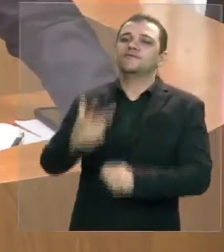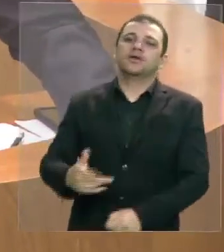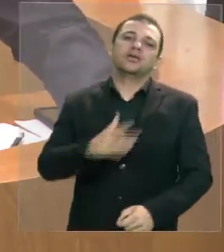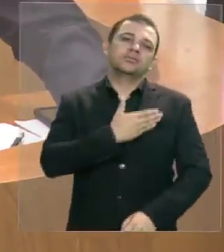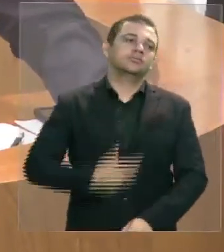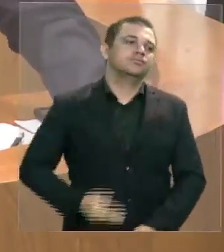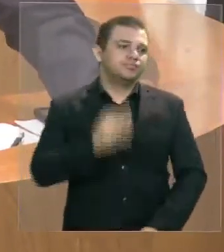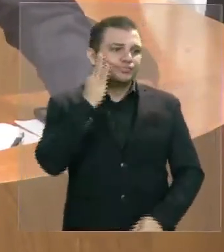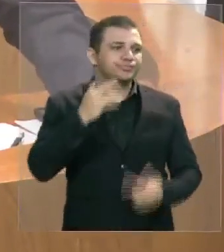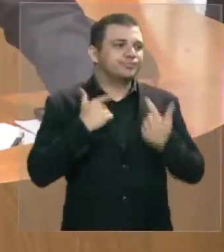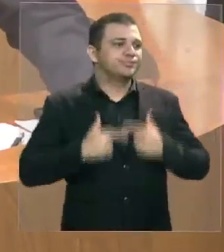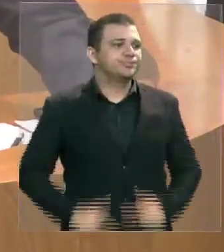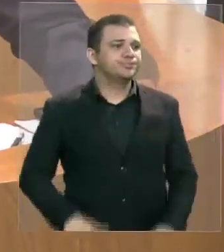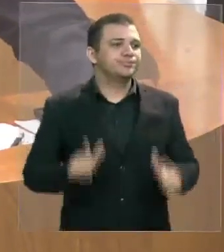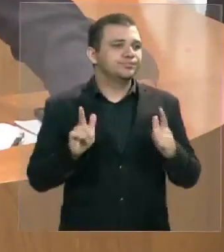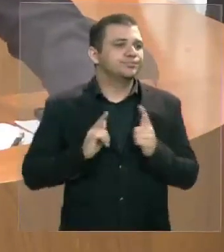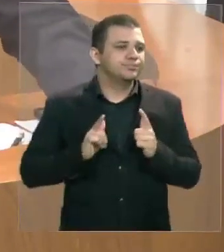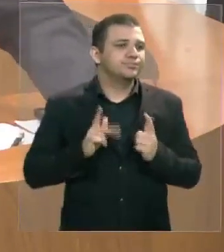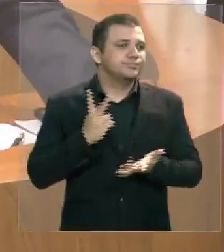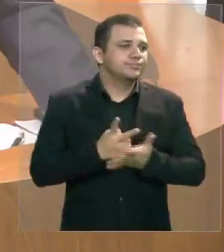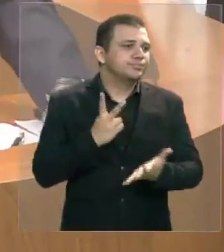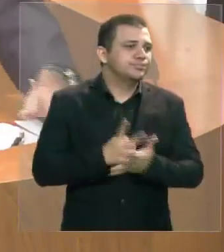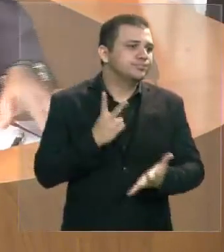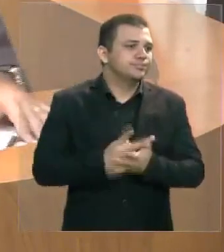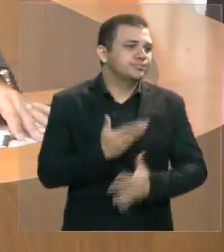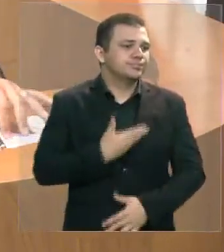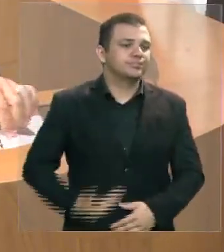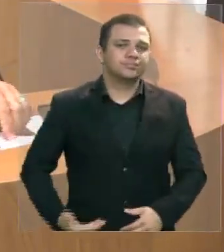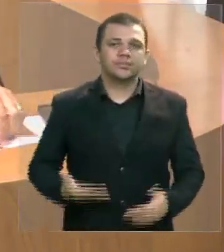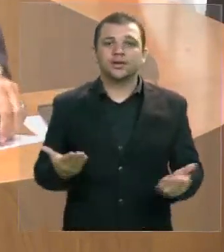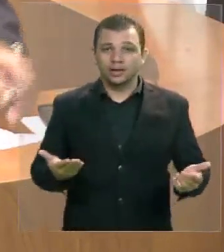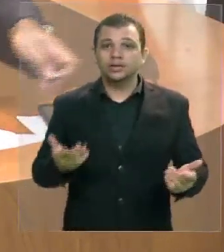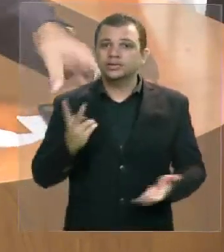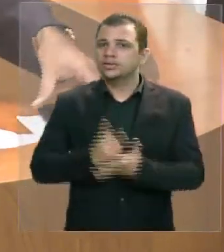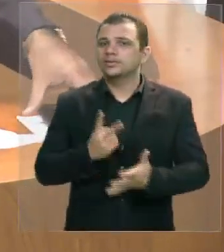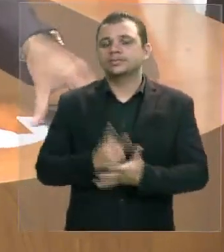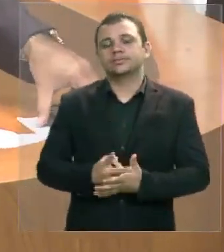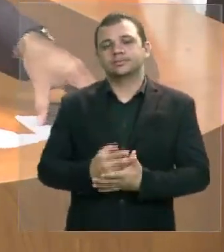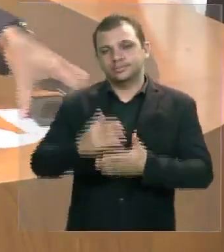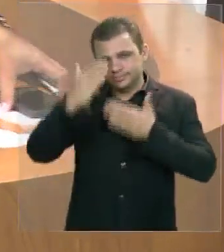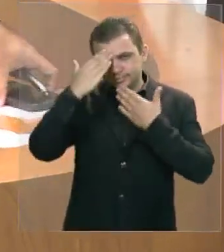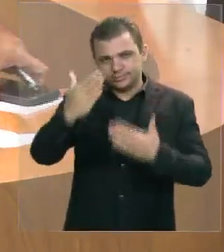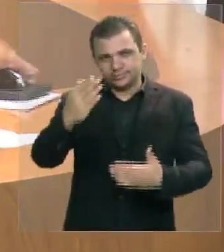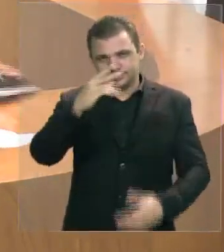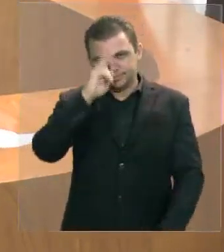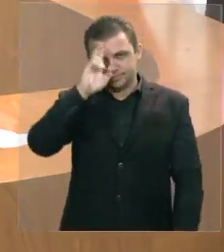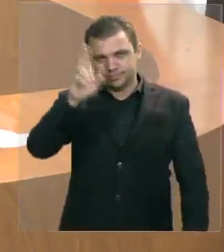fracasso político que é esse governador do Estado do Maranhão. Meu muito obrigado, senhor presidente.